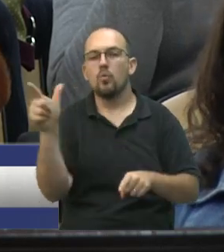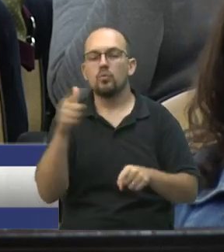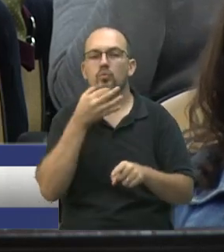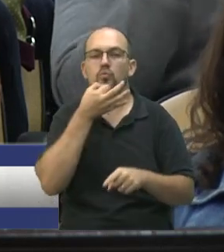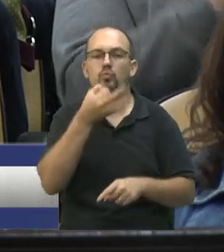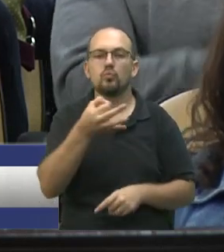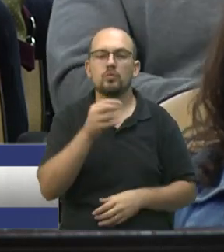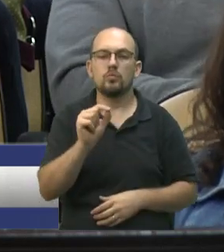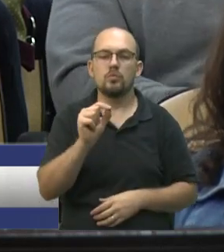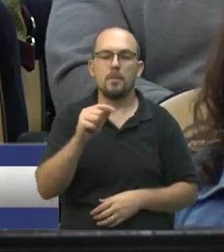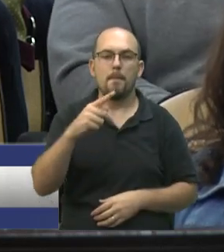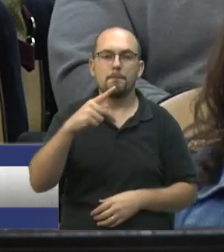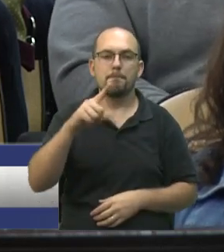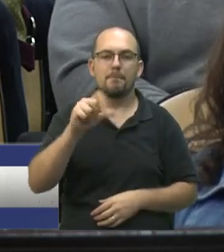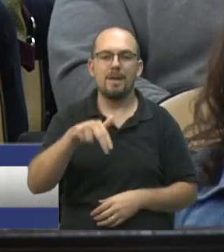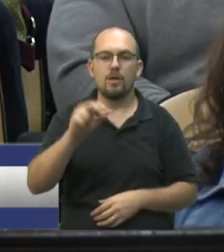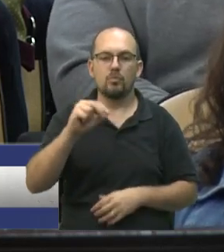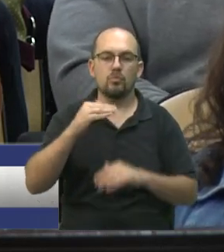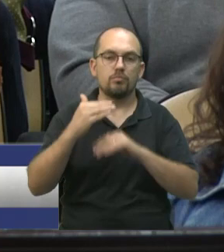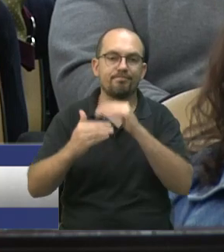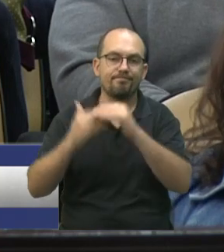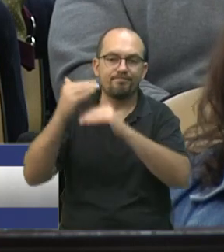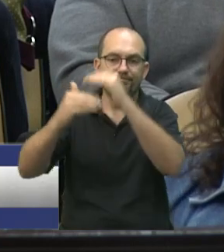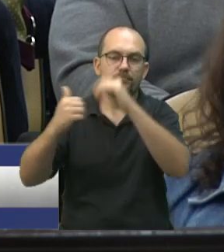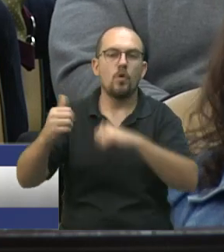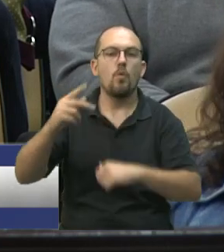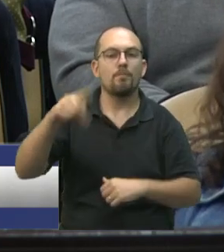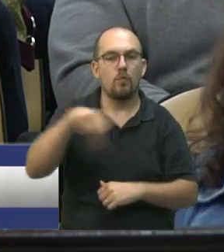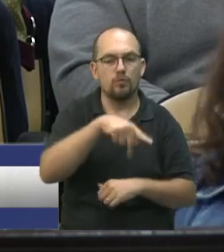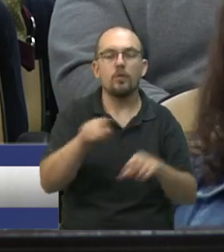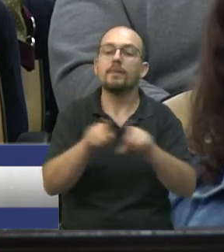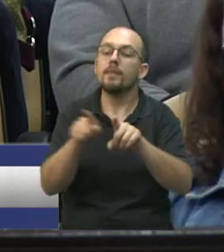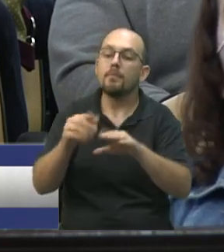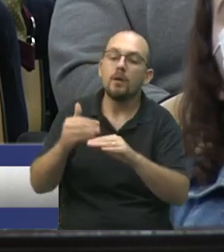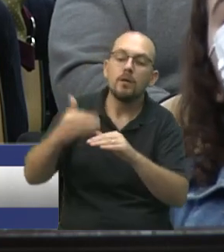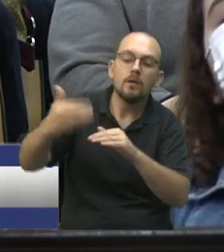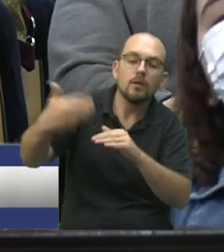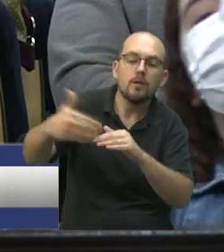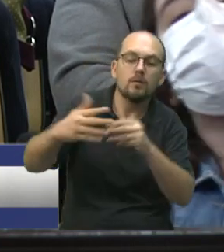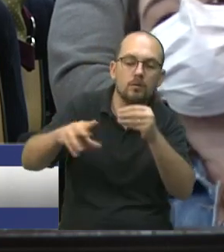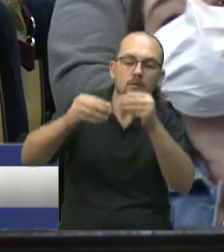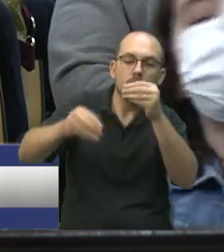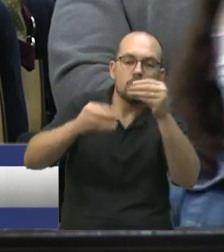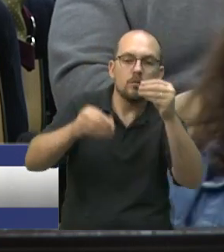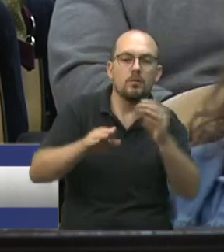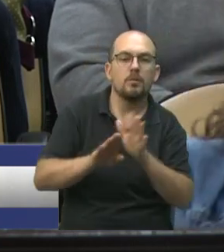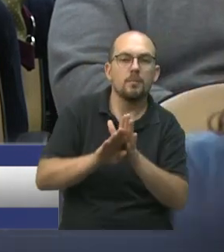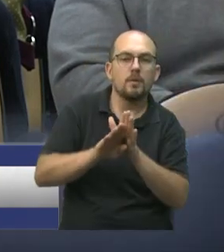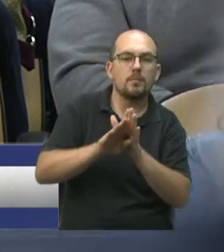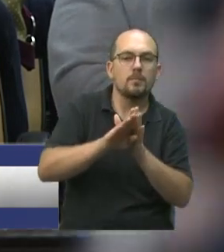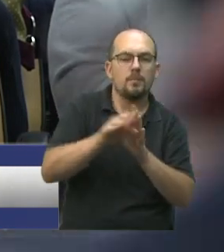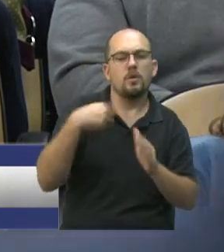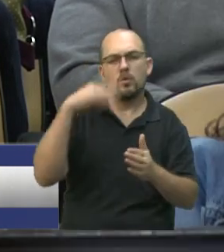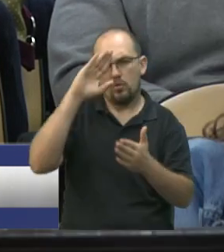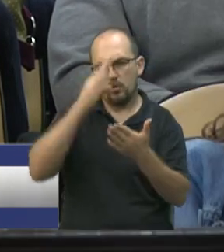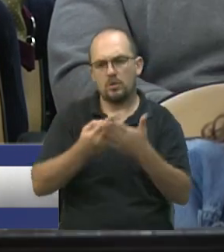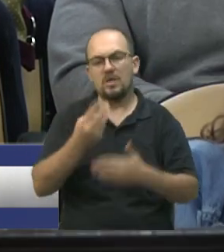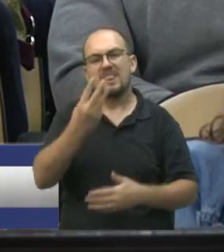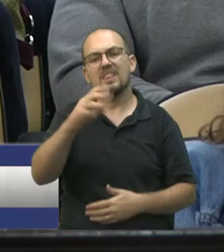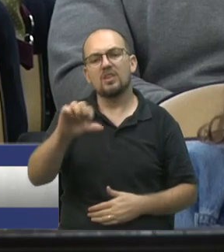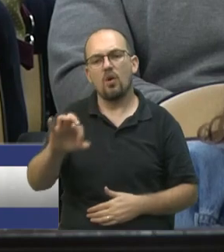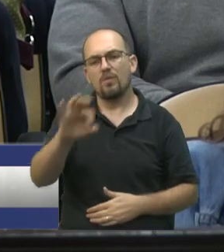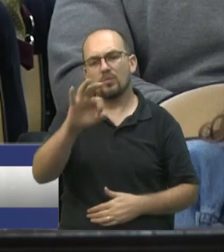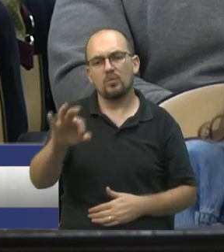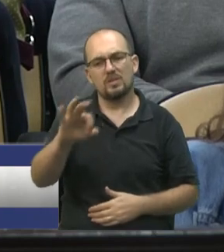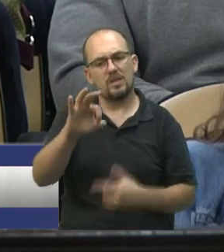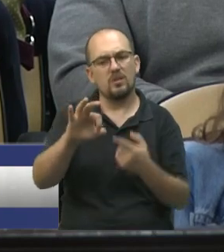também a questão do plano de carreira dos professores, que também seja previsto no orçamento. Eu acredito até que nesses 39%